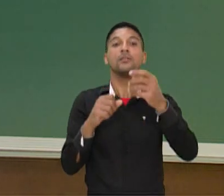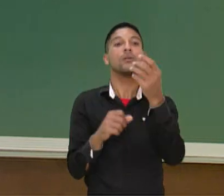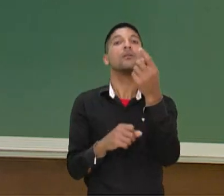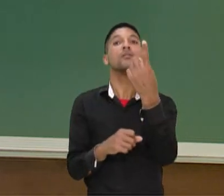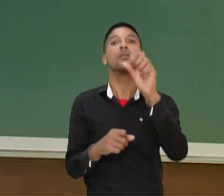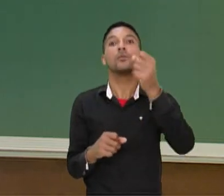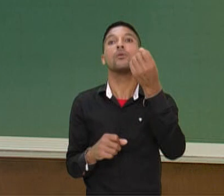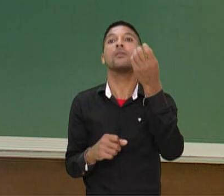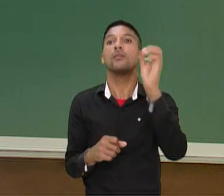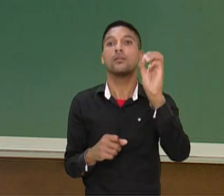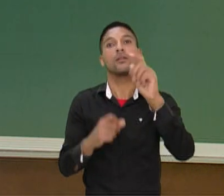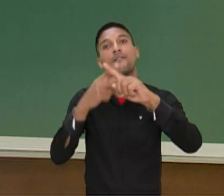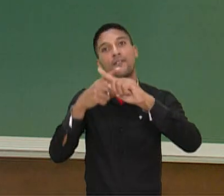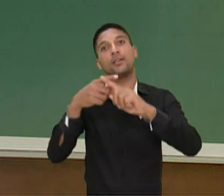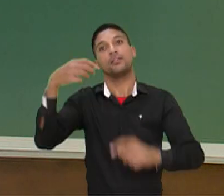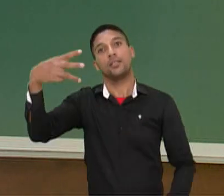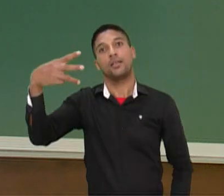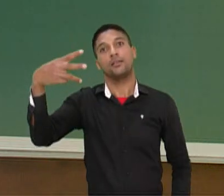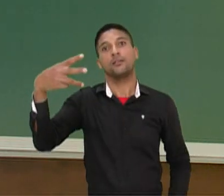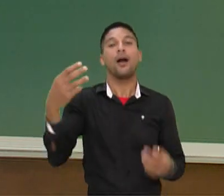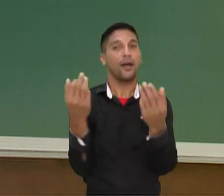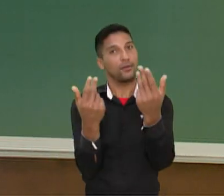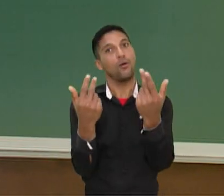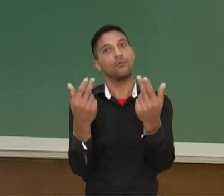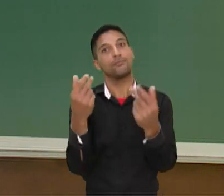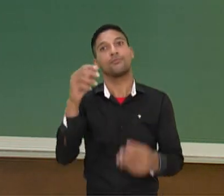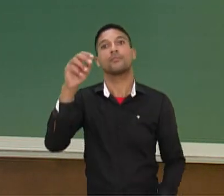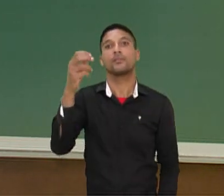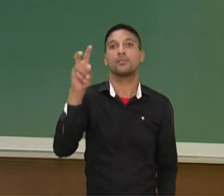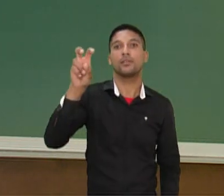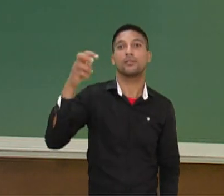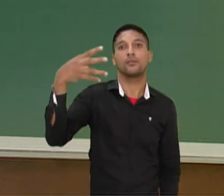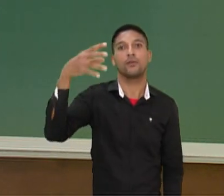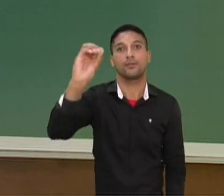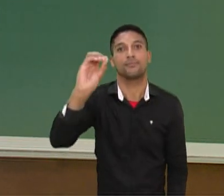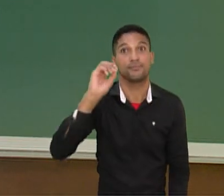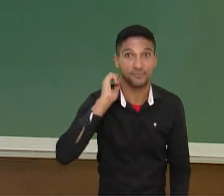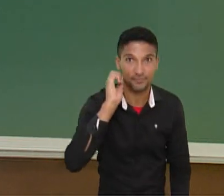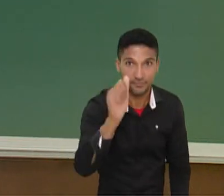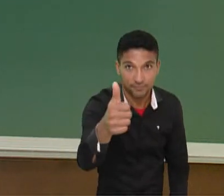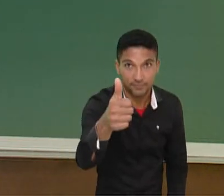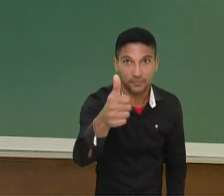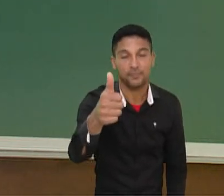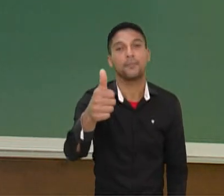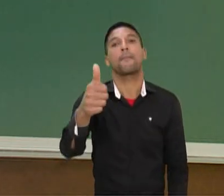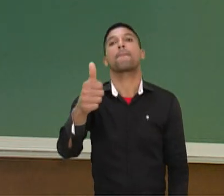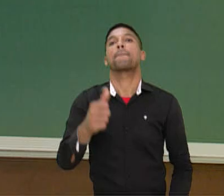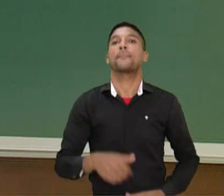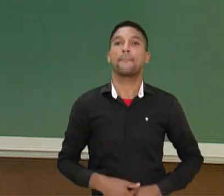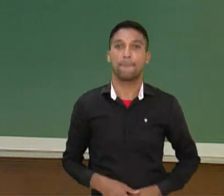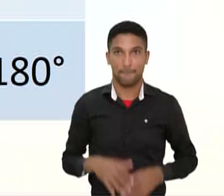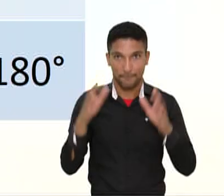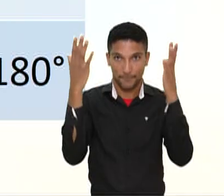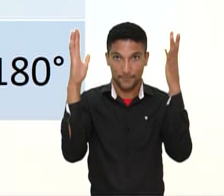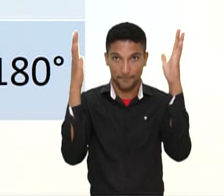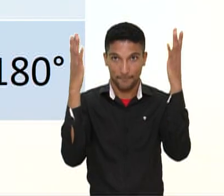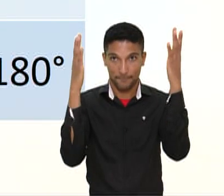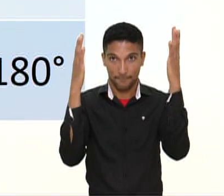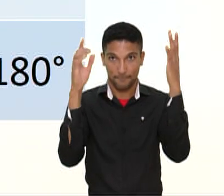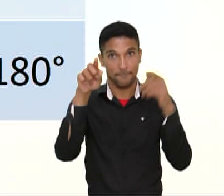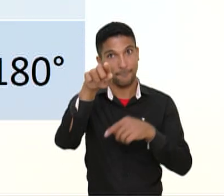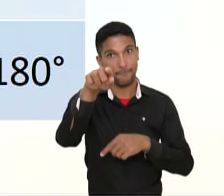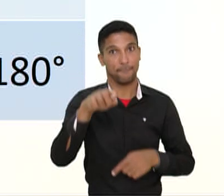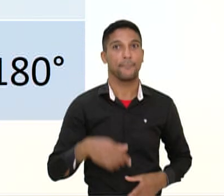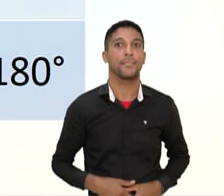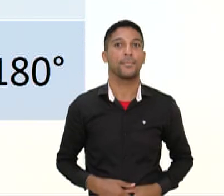Ok? Deu 540? Troféu joinha para você? Então, muito bem. Vamos ir para frente. Dependendo